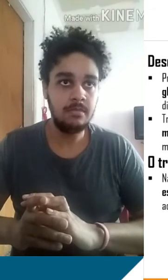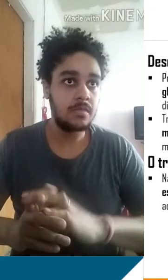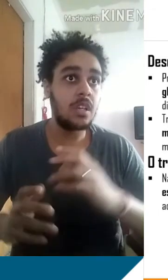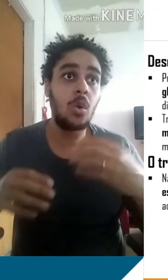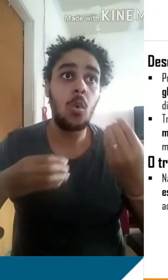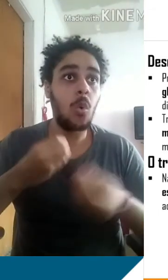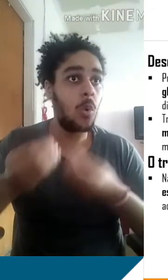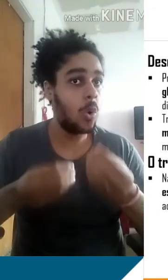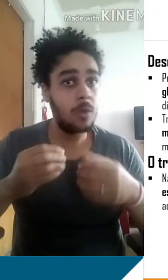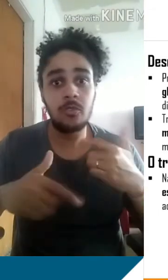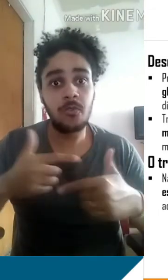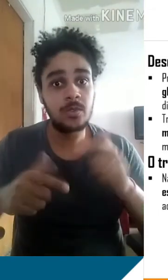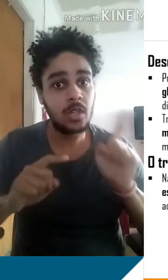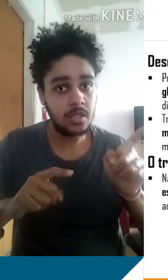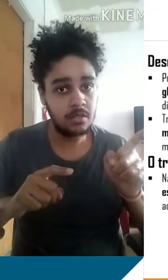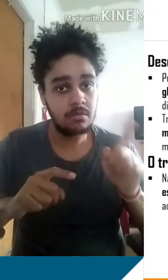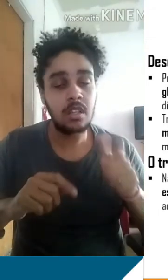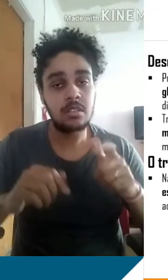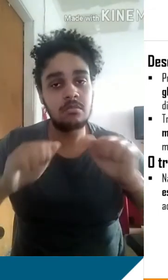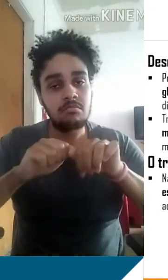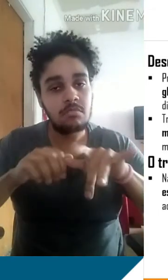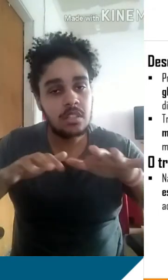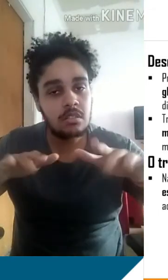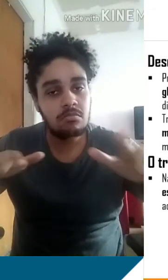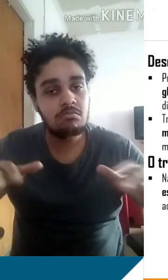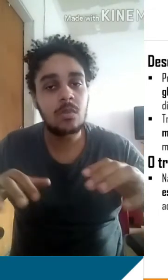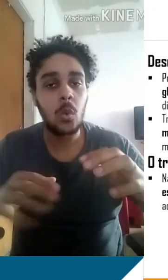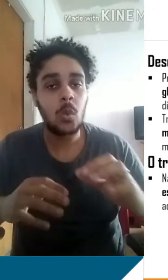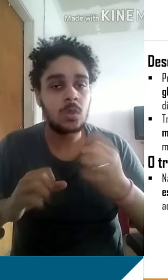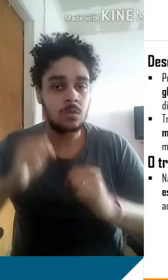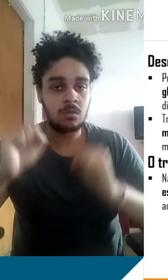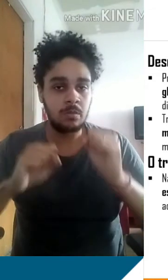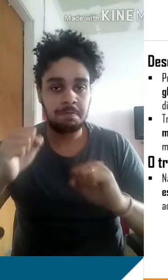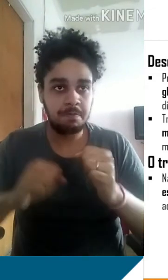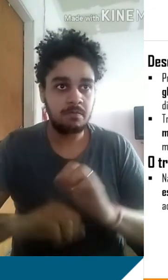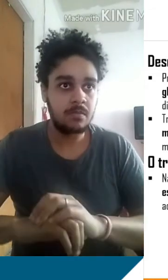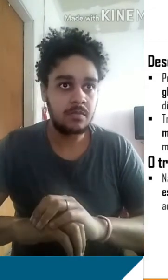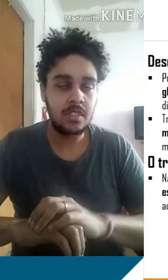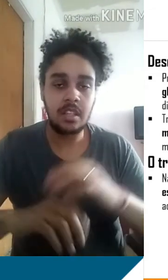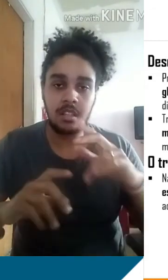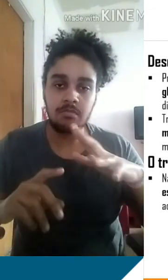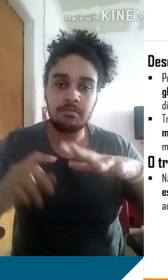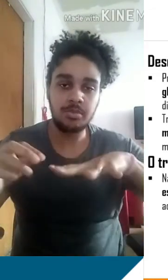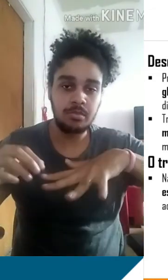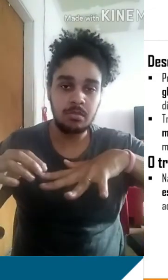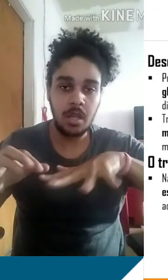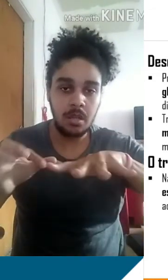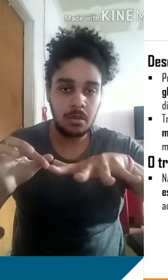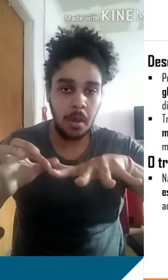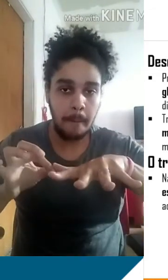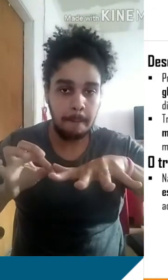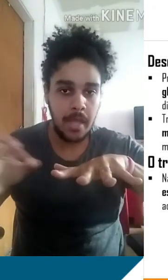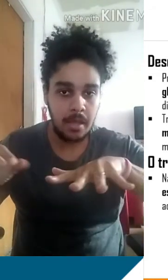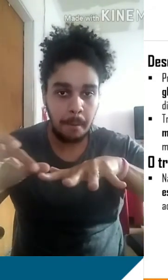a corporação ela se reparte em várias fábricas, como eu falei para você, por conta desses fatores aqui. Né? Redução dos custos na